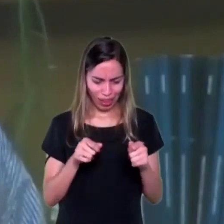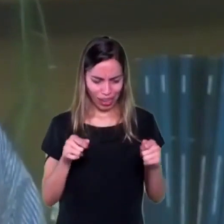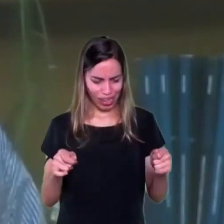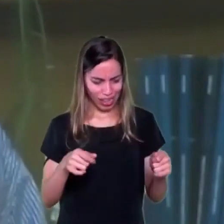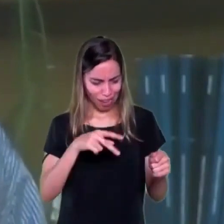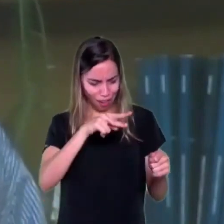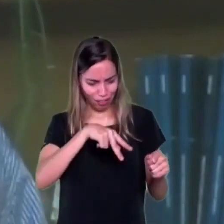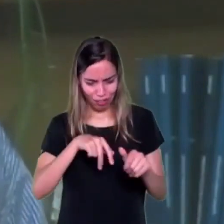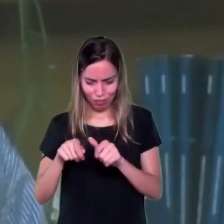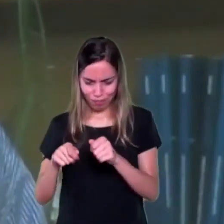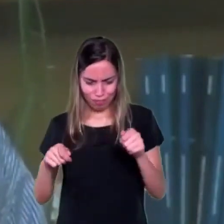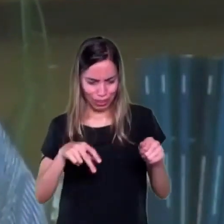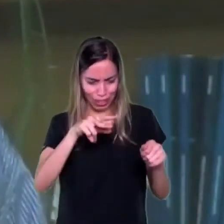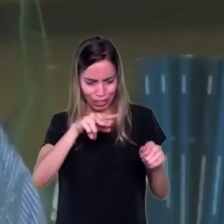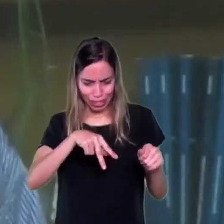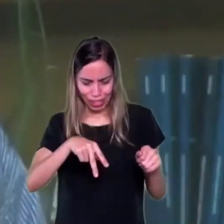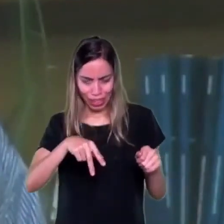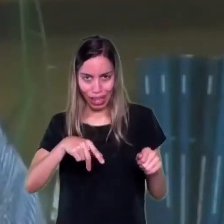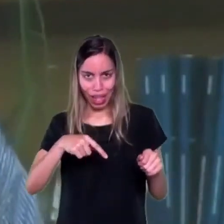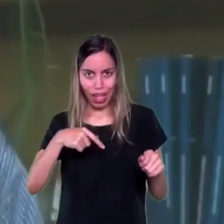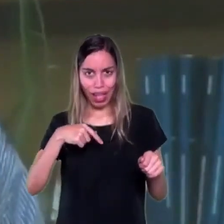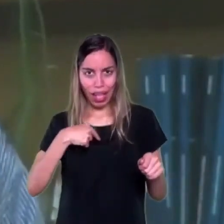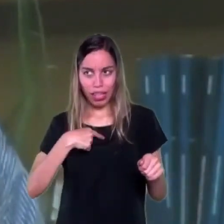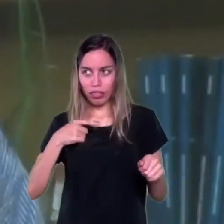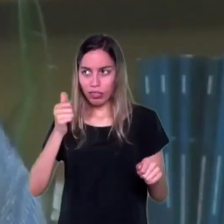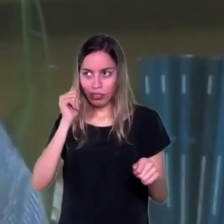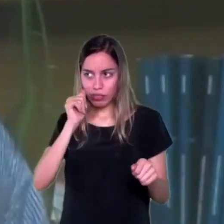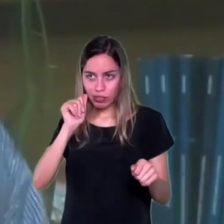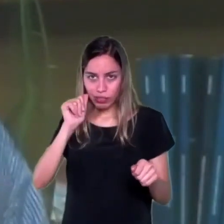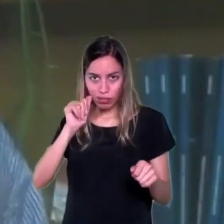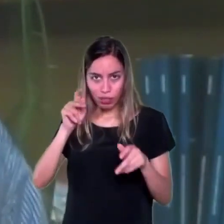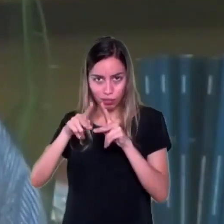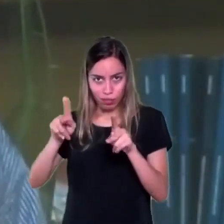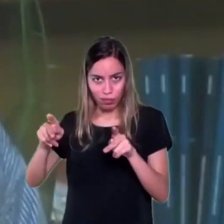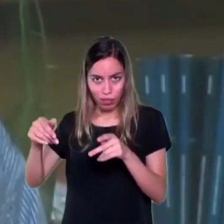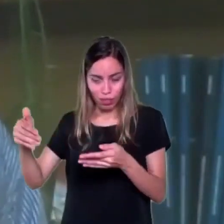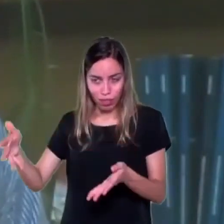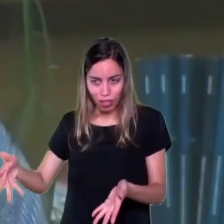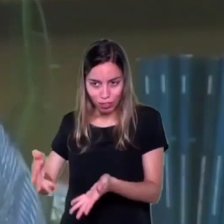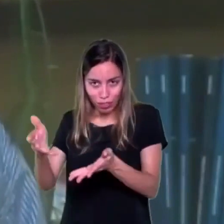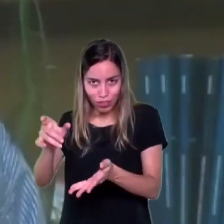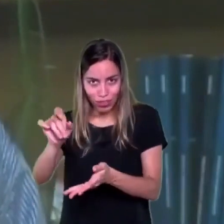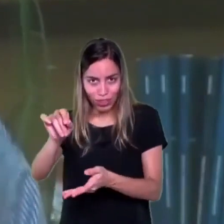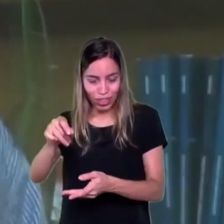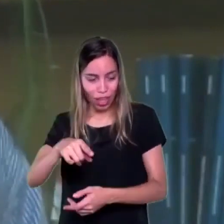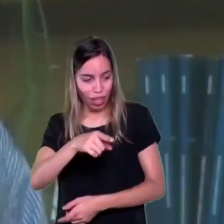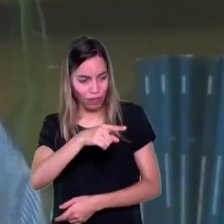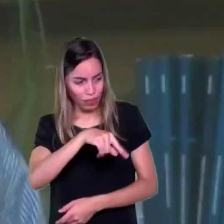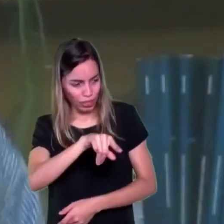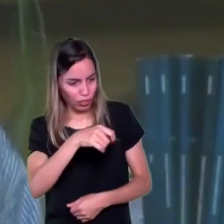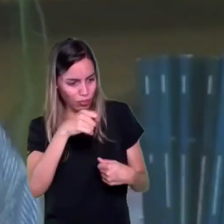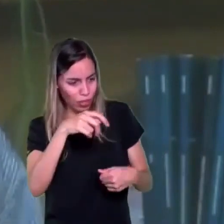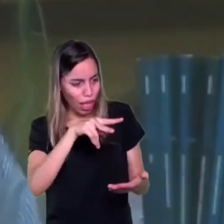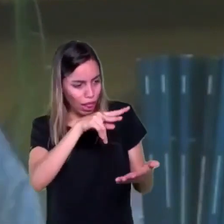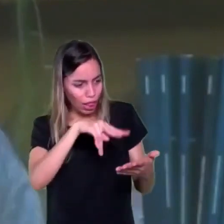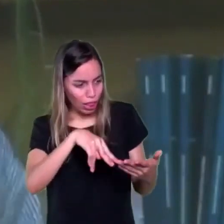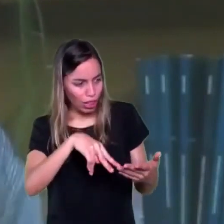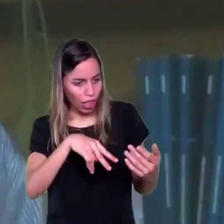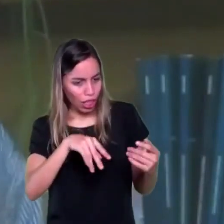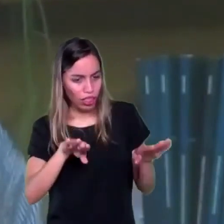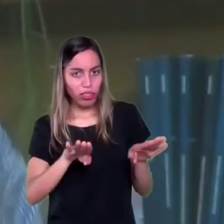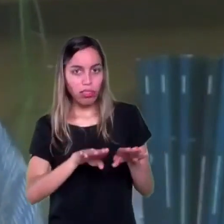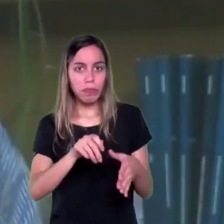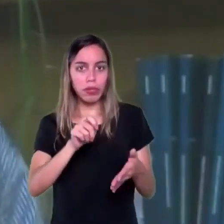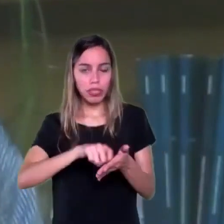universo, a Dona Terezinha incentivava e a gente não somente a ler, mas a escrever, coisa